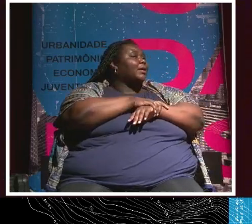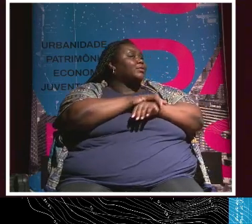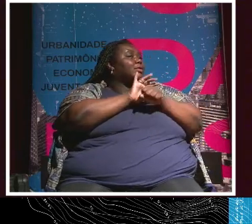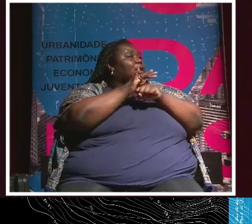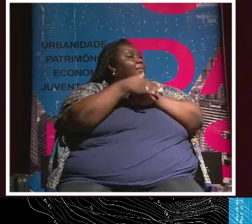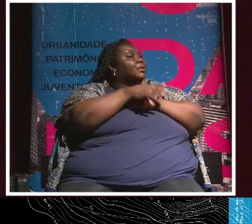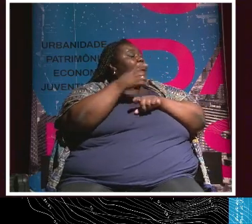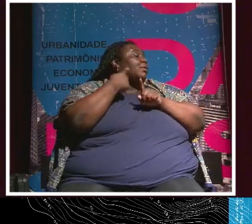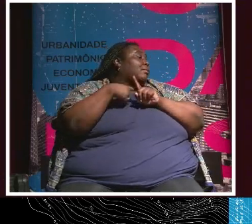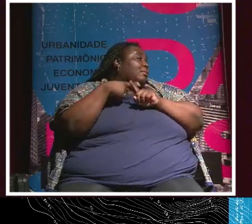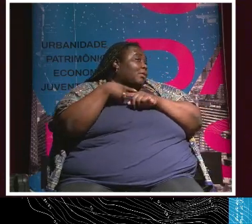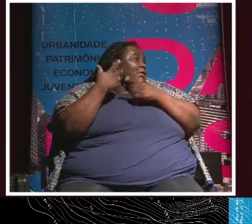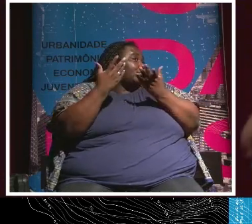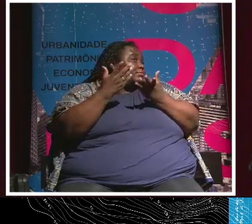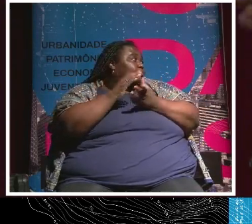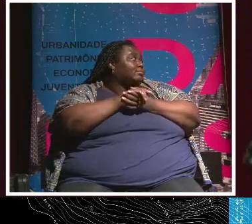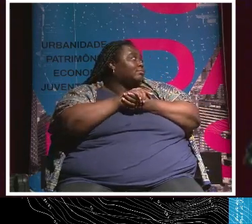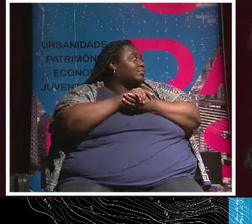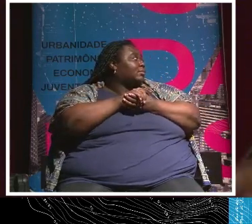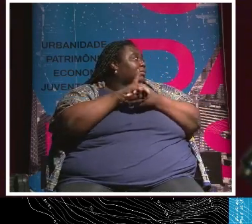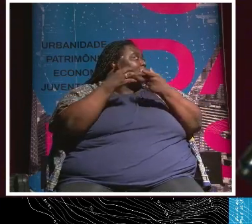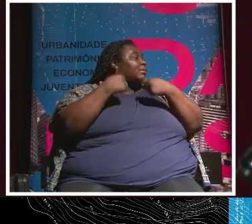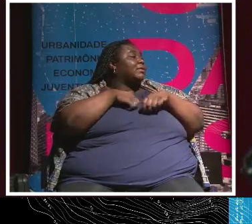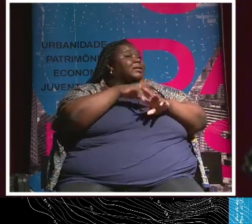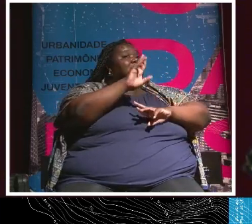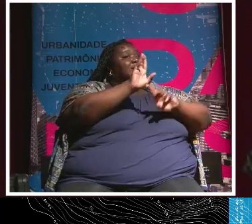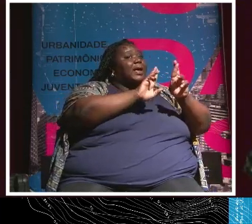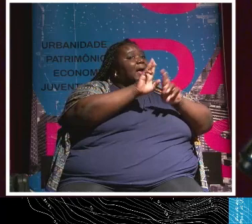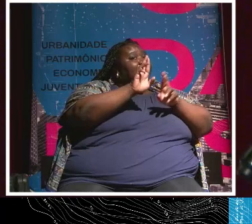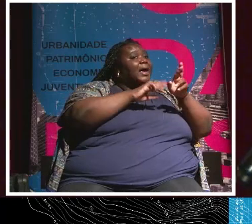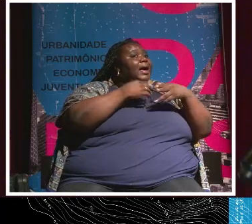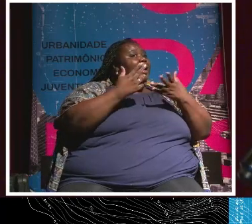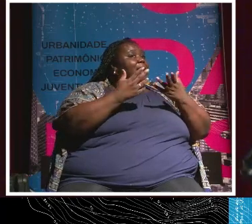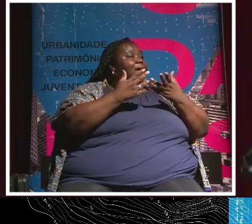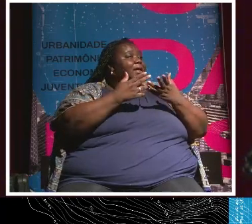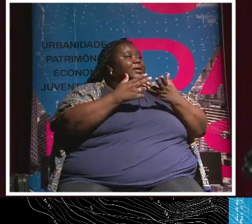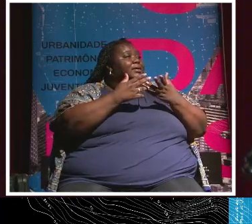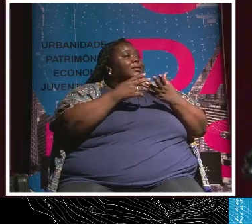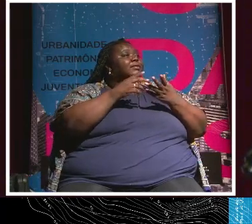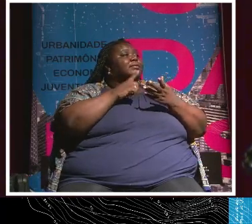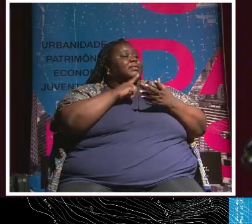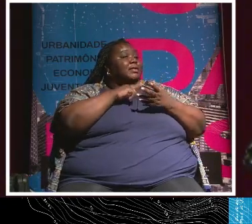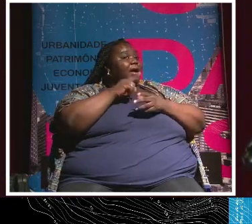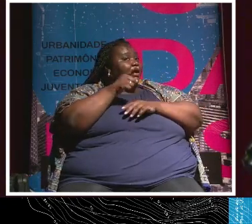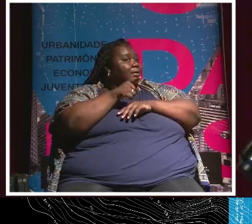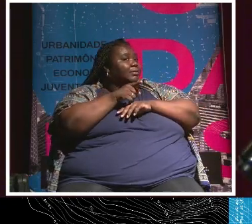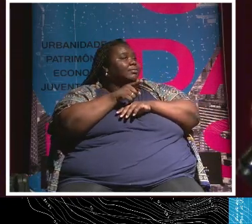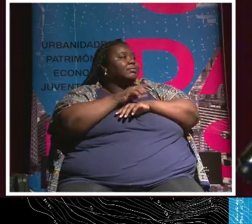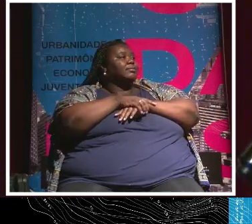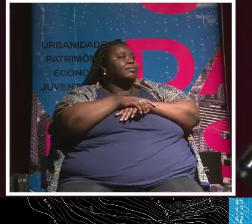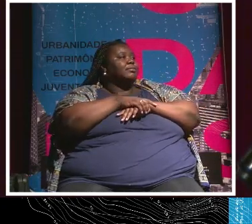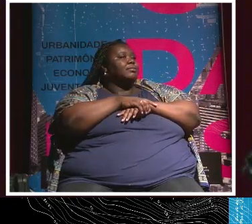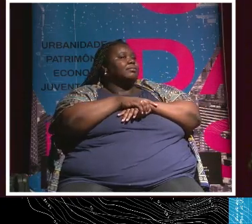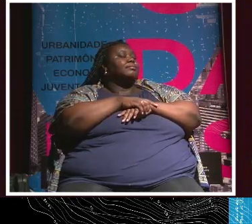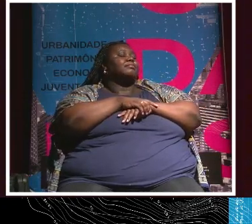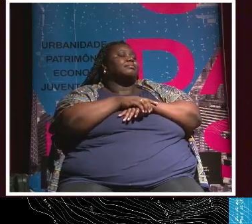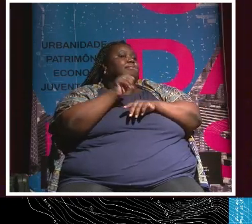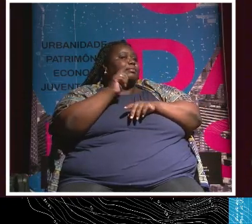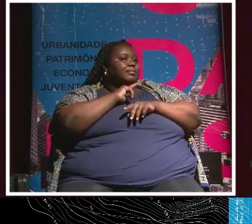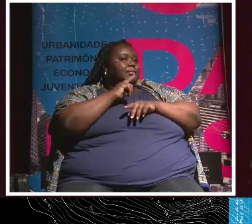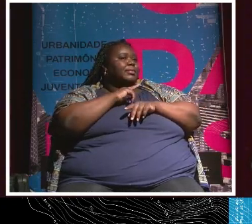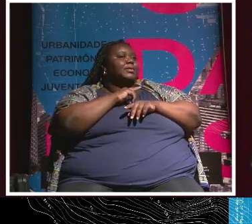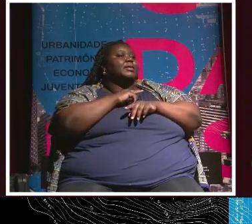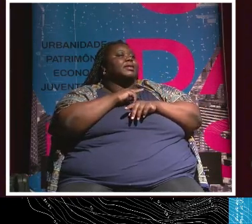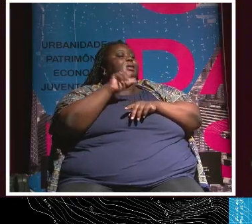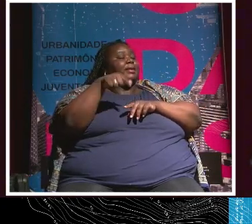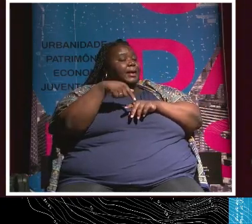pandemia, porque você estabelece relação com o posto de saúde, mesmo tendo com a saúde pública, mesmo você tendo plano